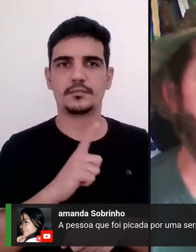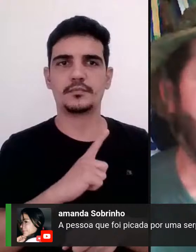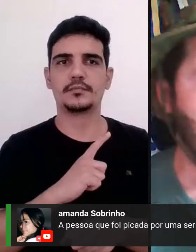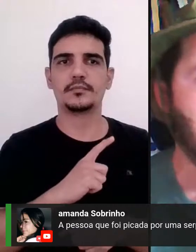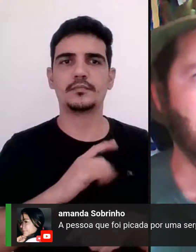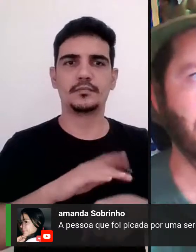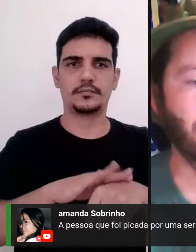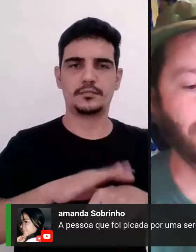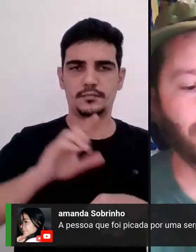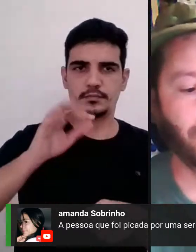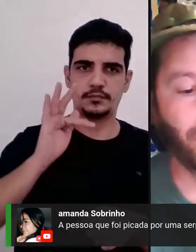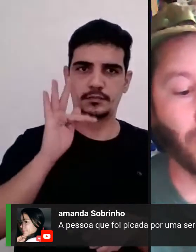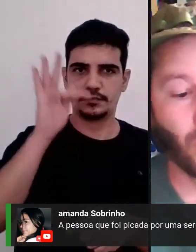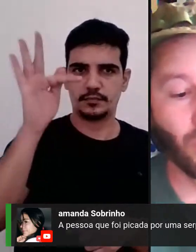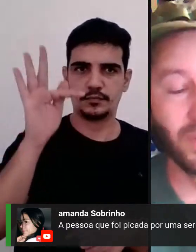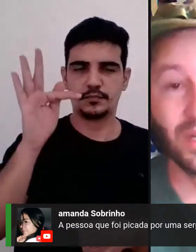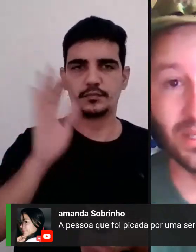É,